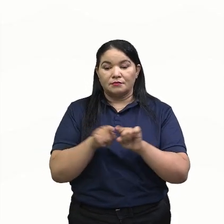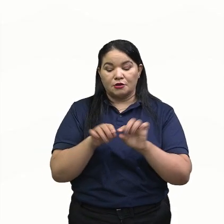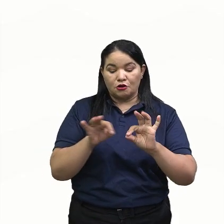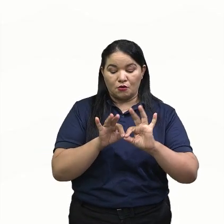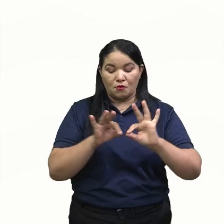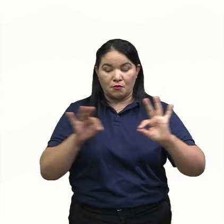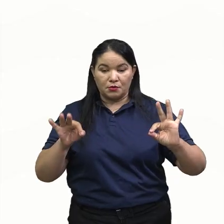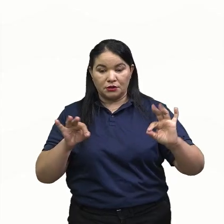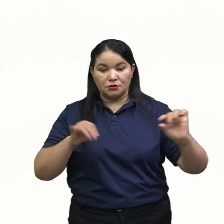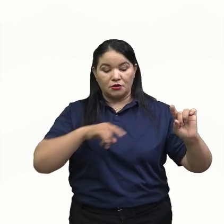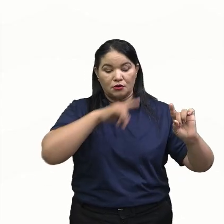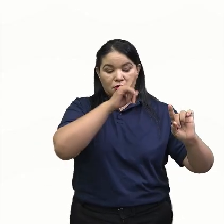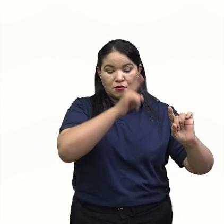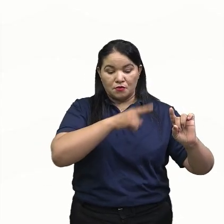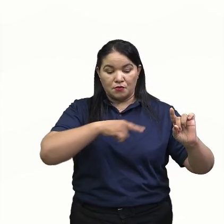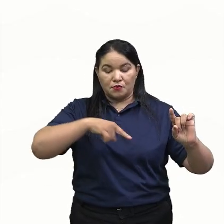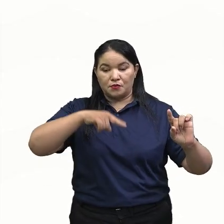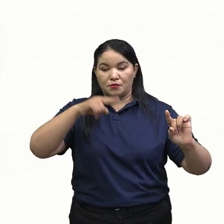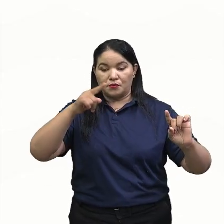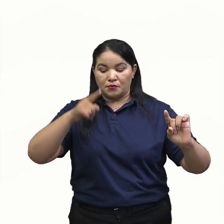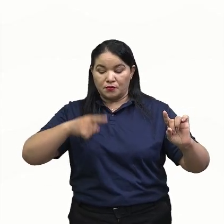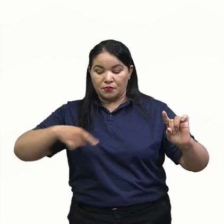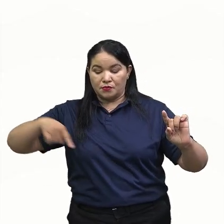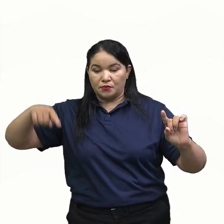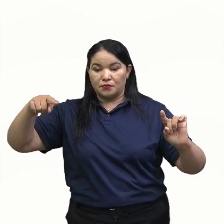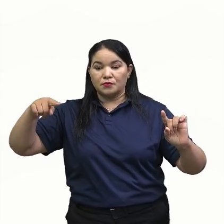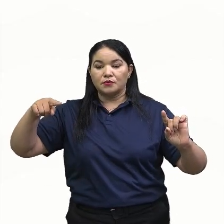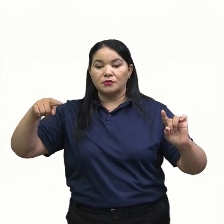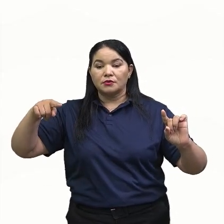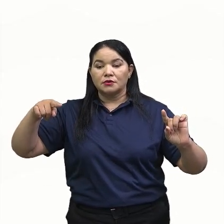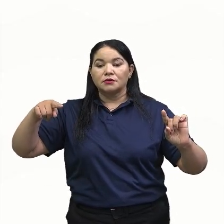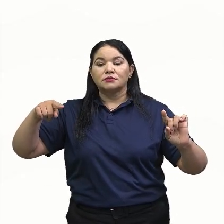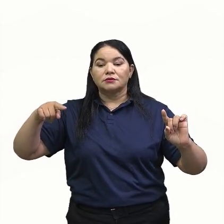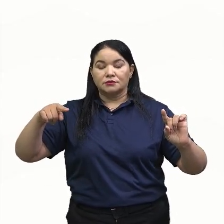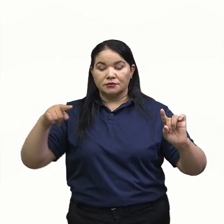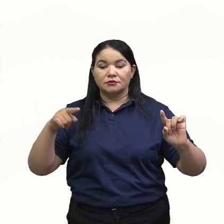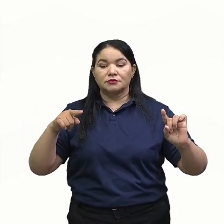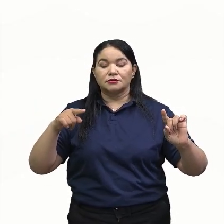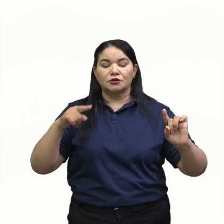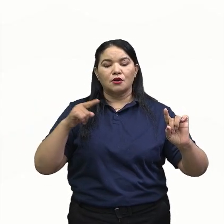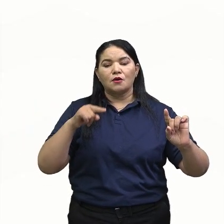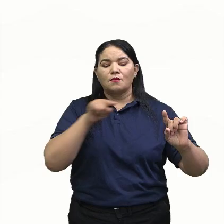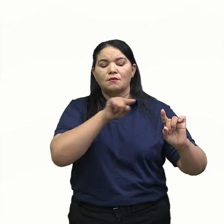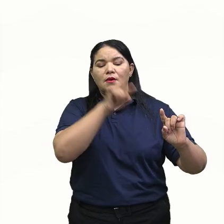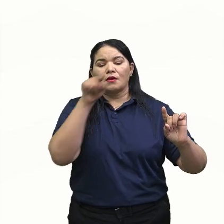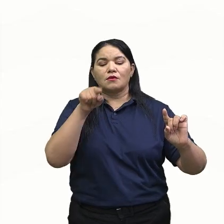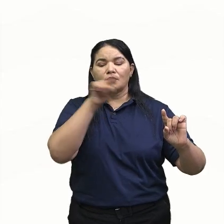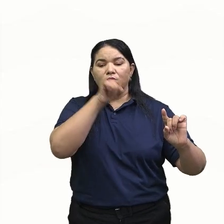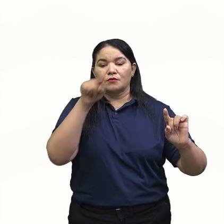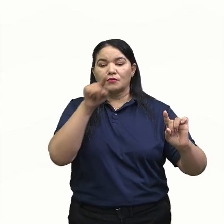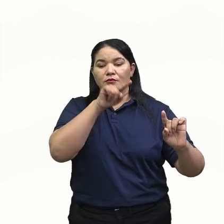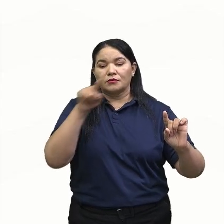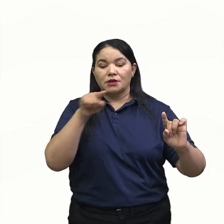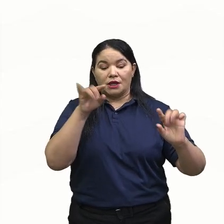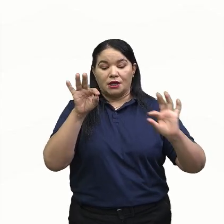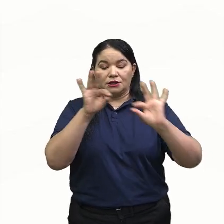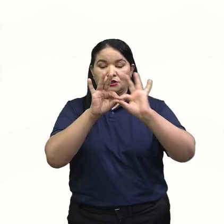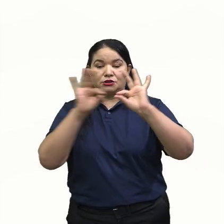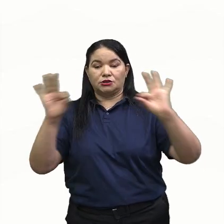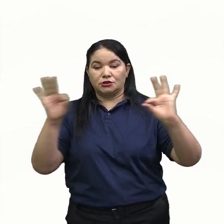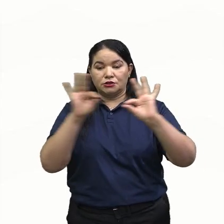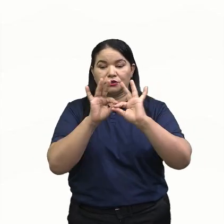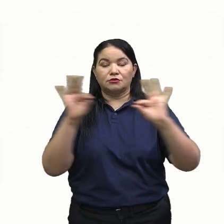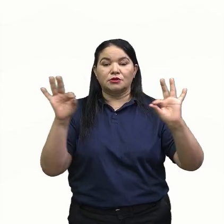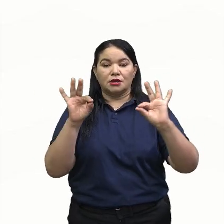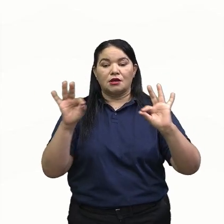duas cristas consecutivas, né? Você pode ver aqui tem uma crista, aqui tem outra crista, e essa distância é chamada de comprimento de